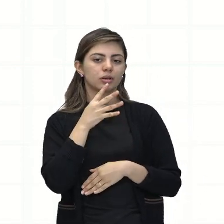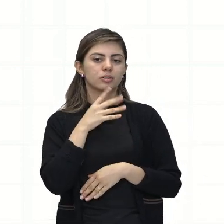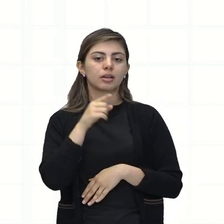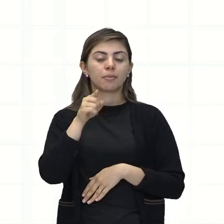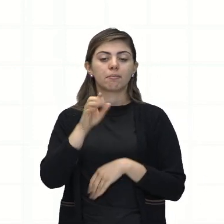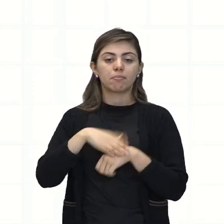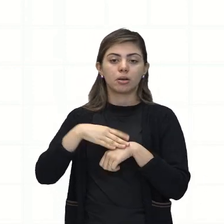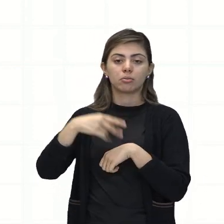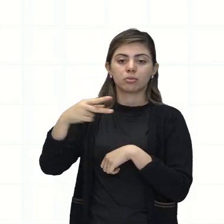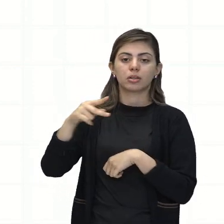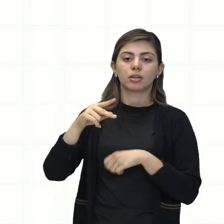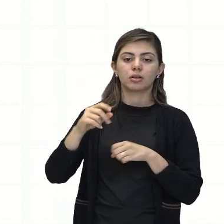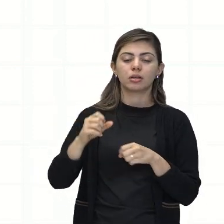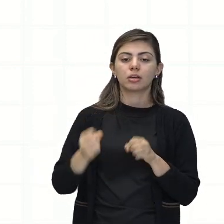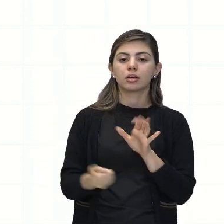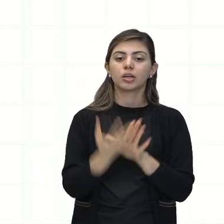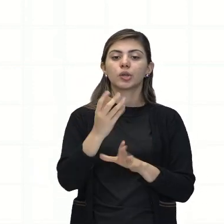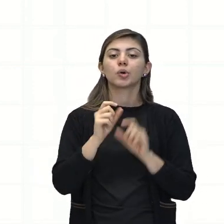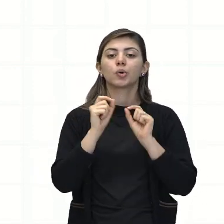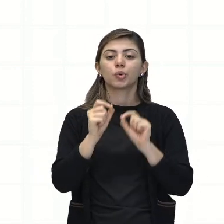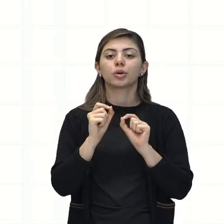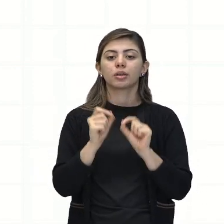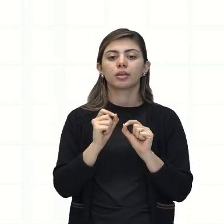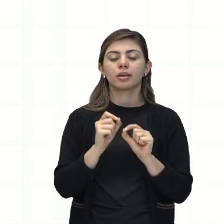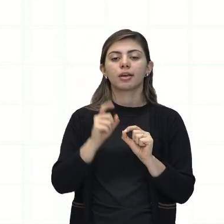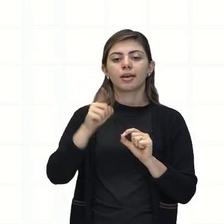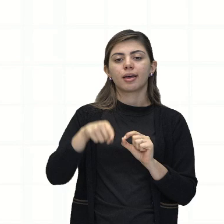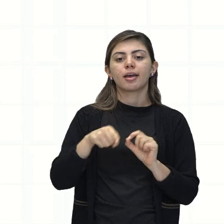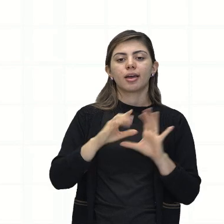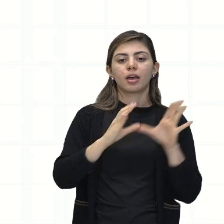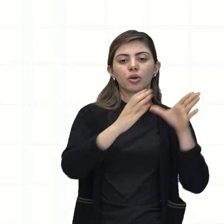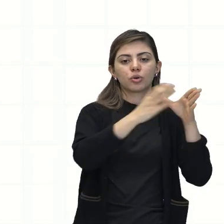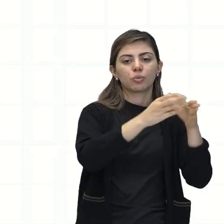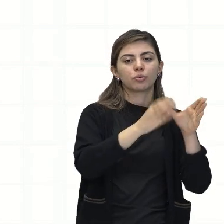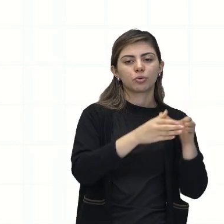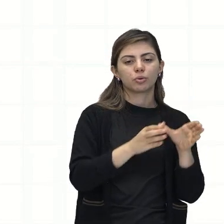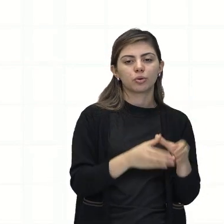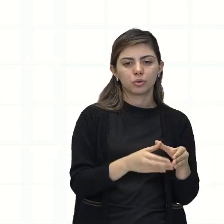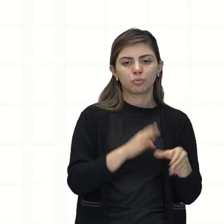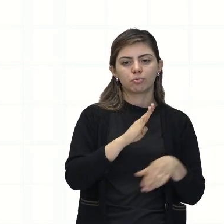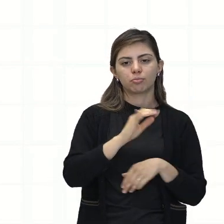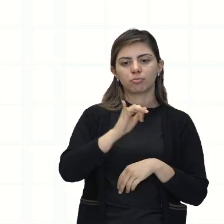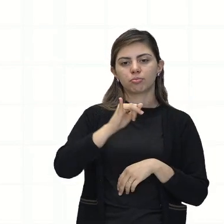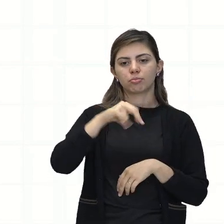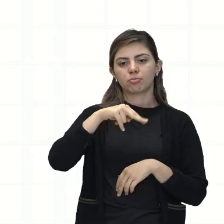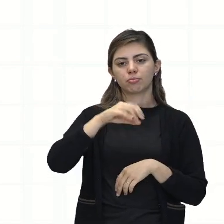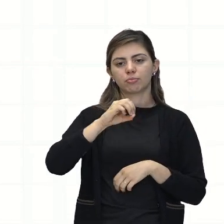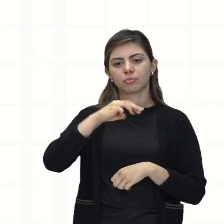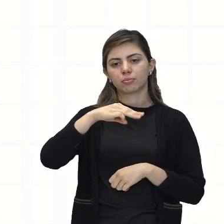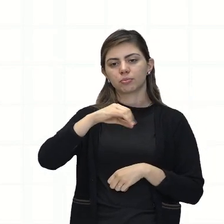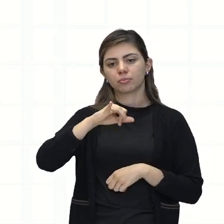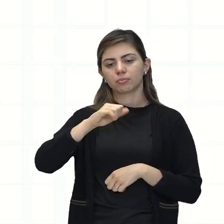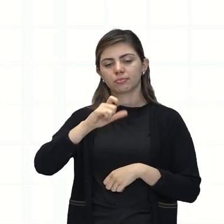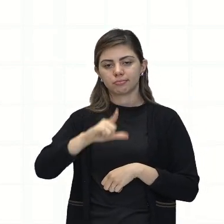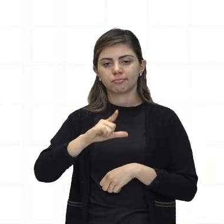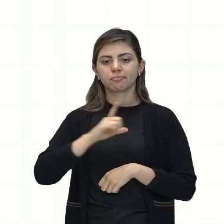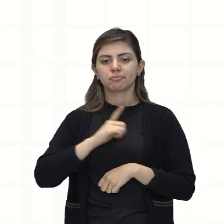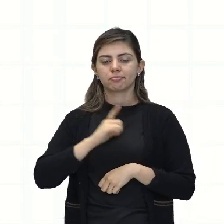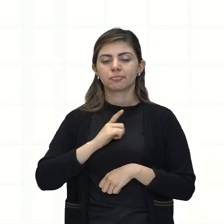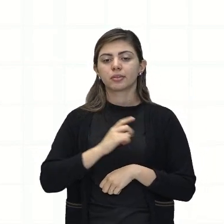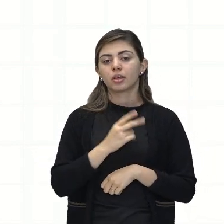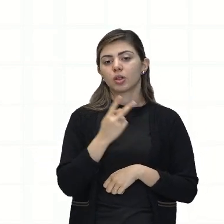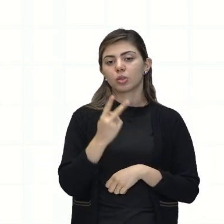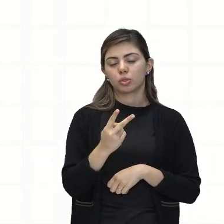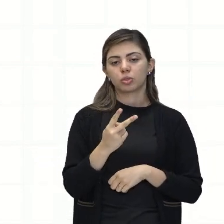de nomenclatura binomial. E essa nomenclatura, dois nomes